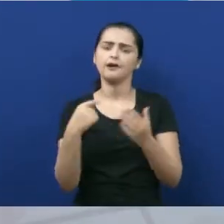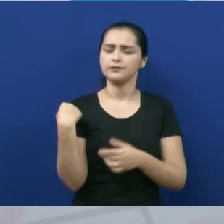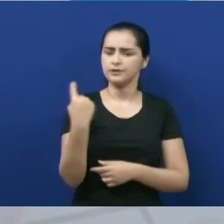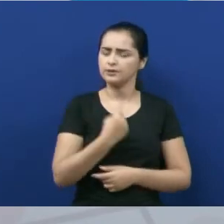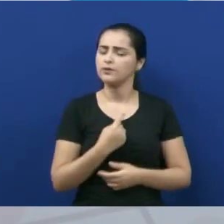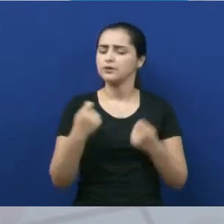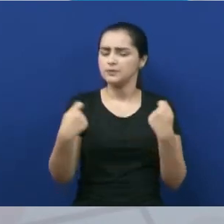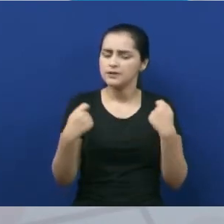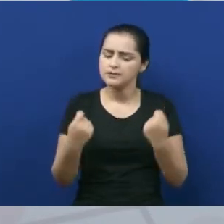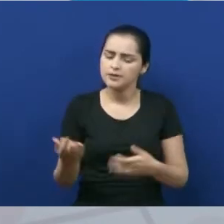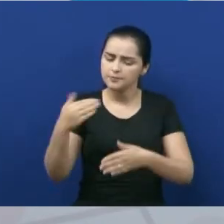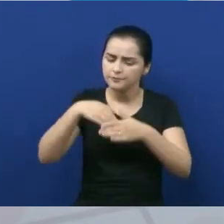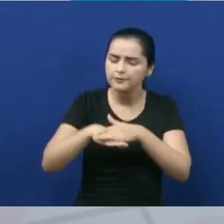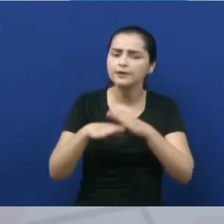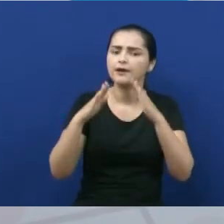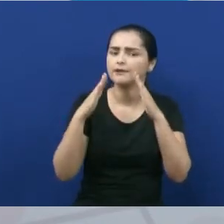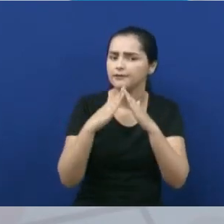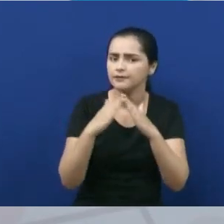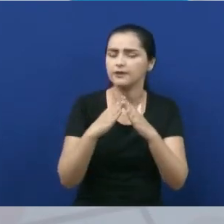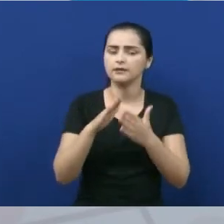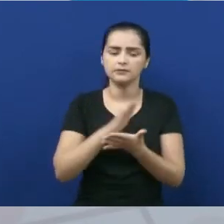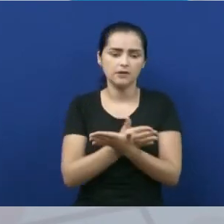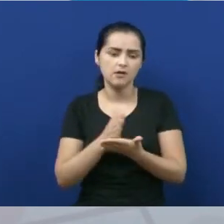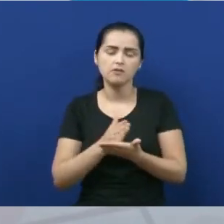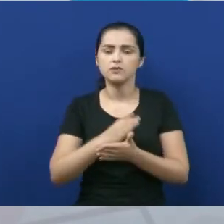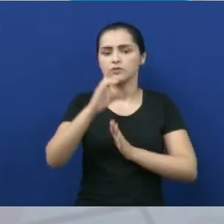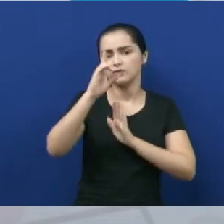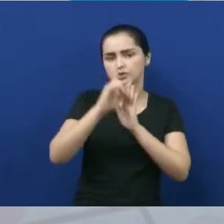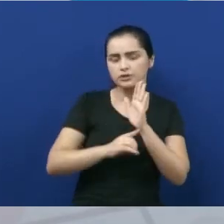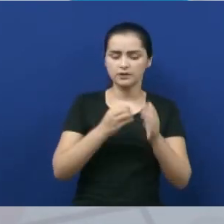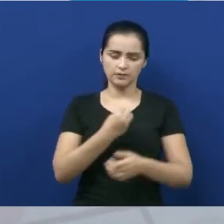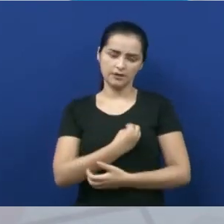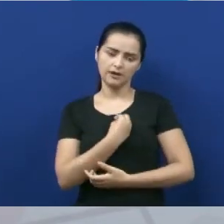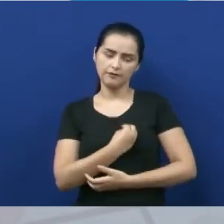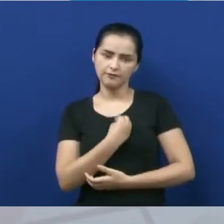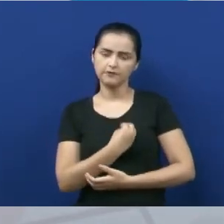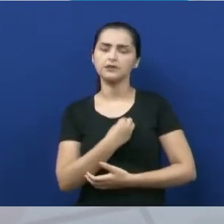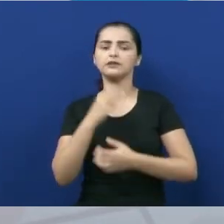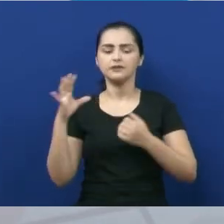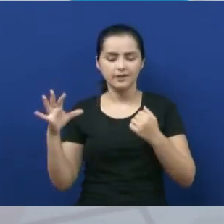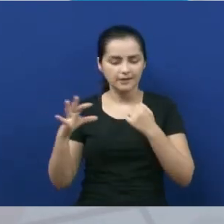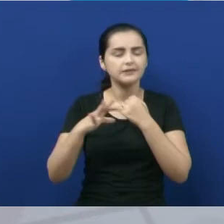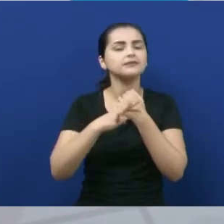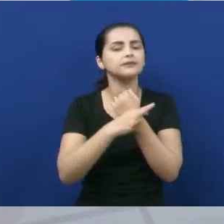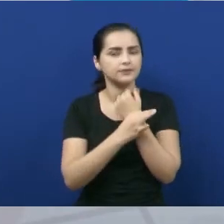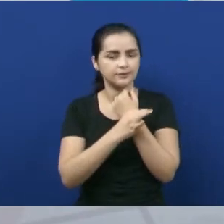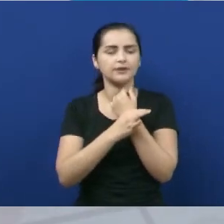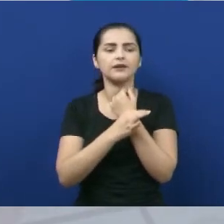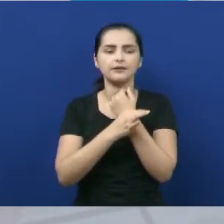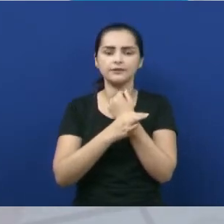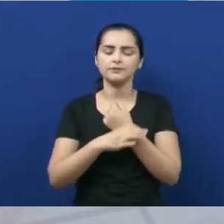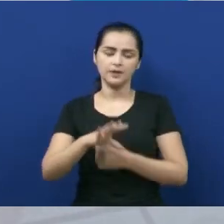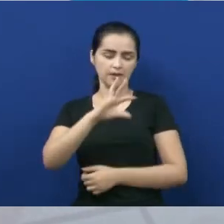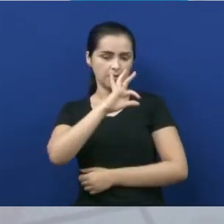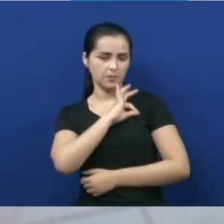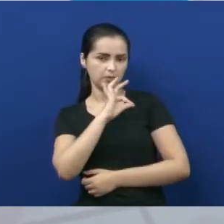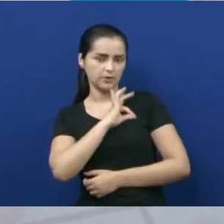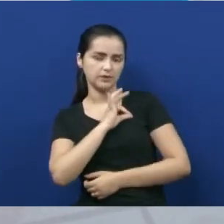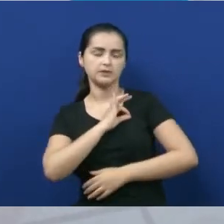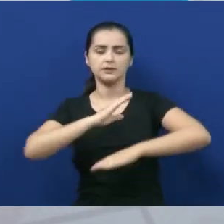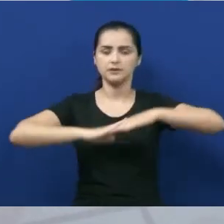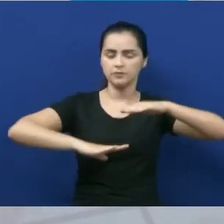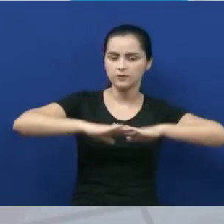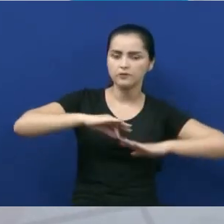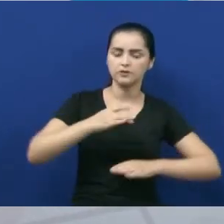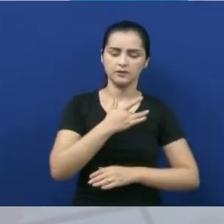certo mas alguns direitos que não são relativos que é o direito à Vida estão sendo asseguradas pela polícia militar e